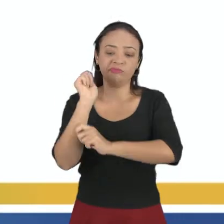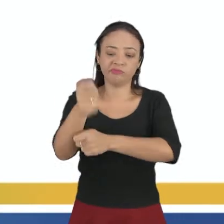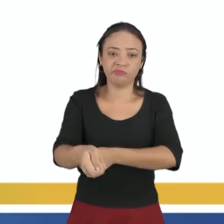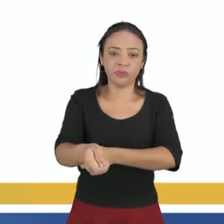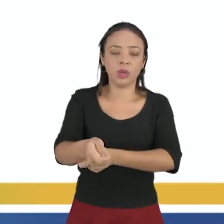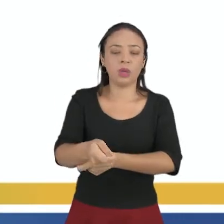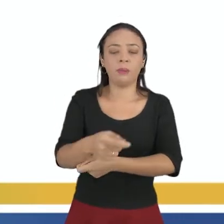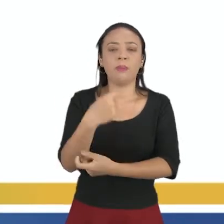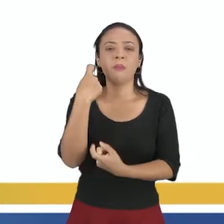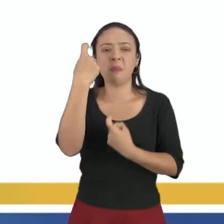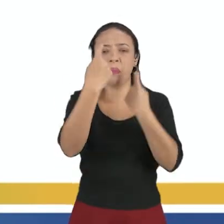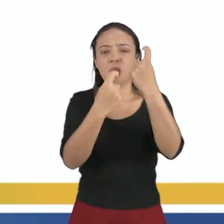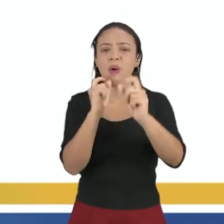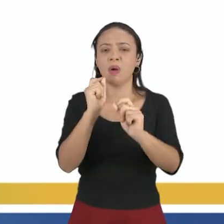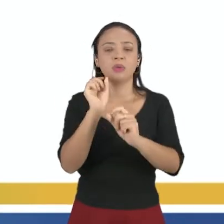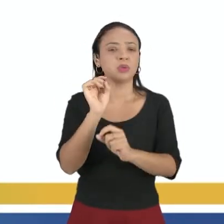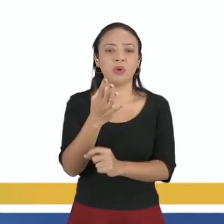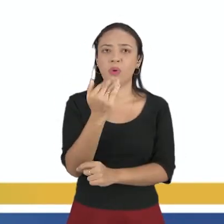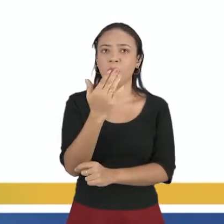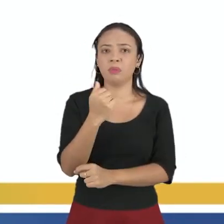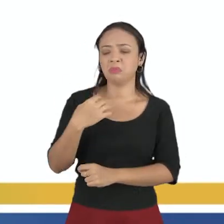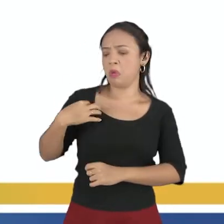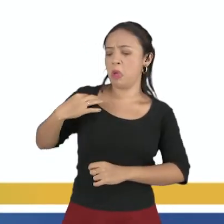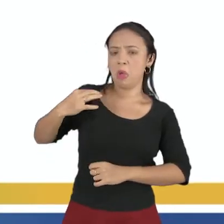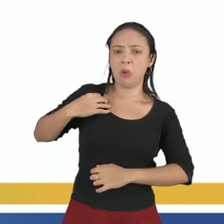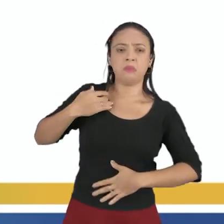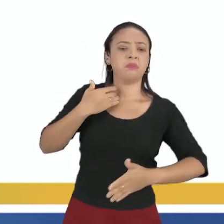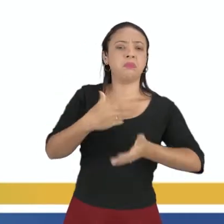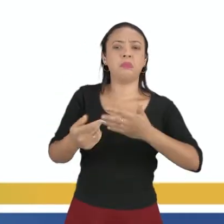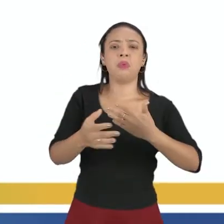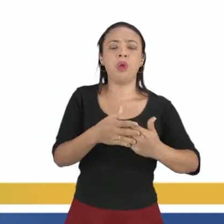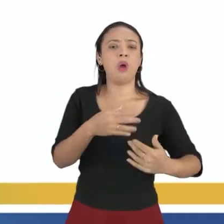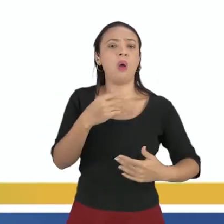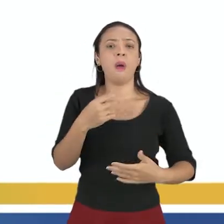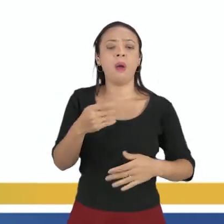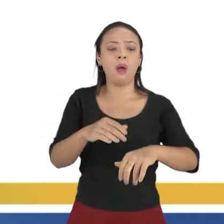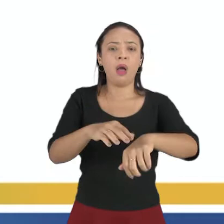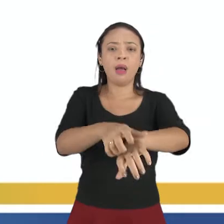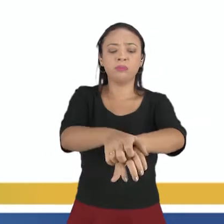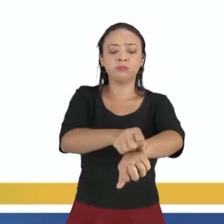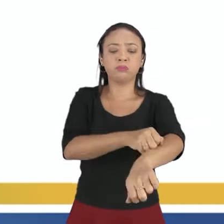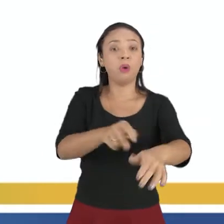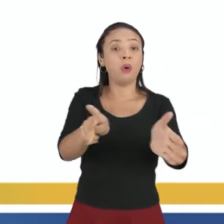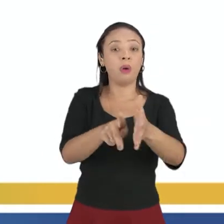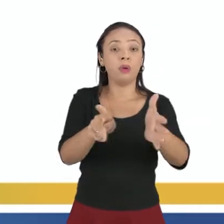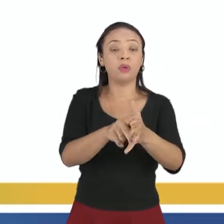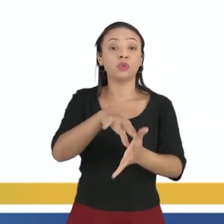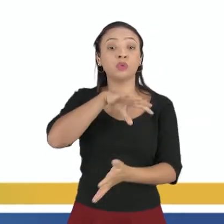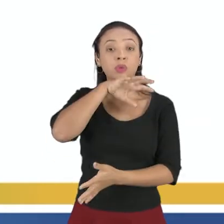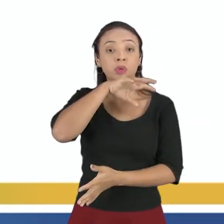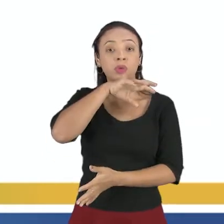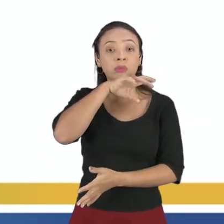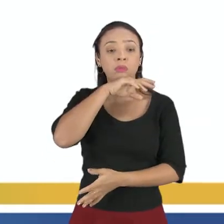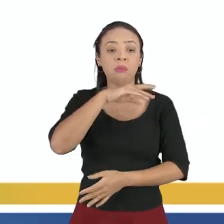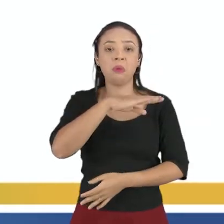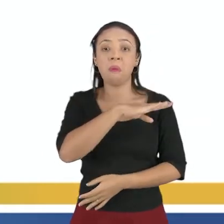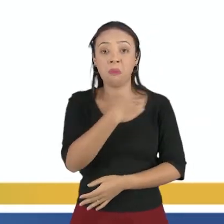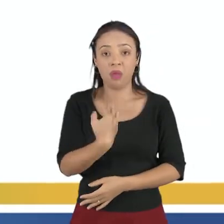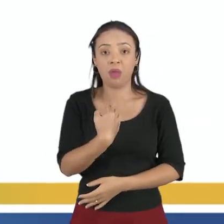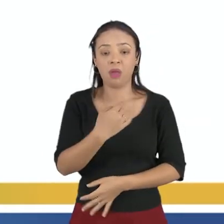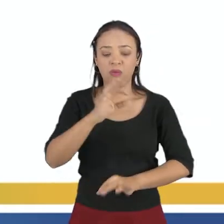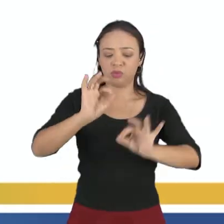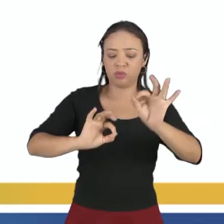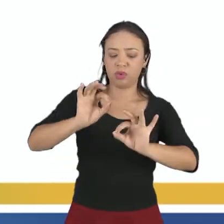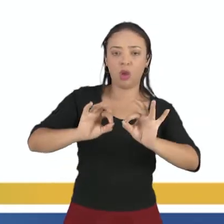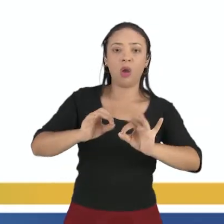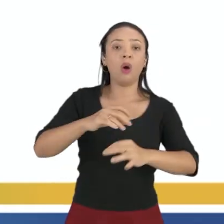se alimentar. Eles se vestiam com a pele dos próprios animais que eles matavam. Eles mesmos confeccionavam suas roupas.